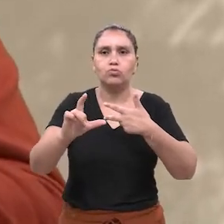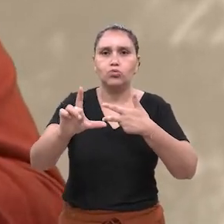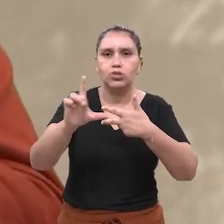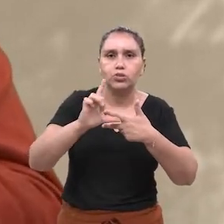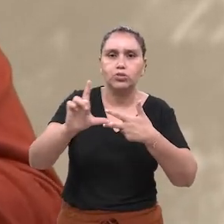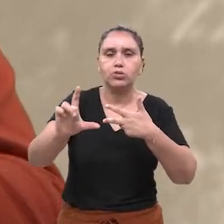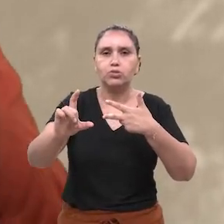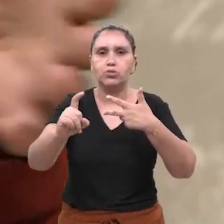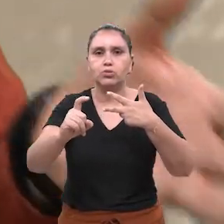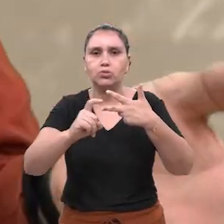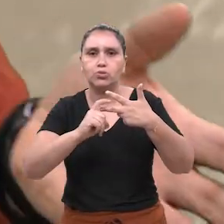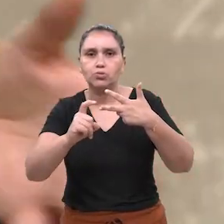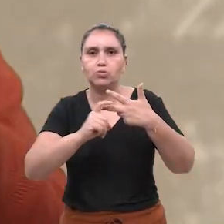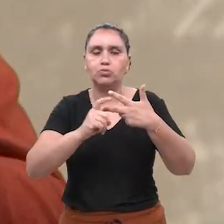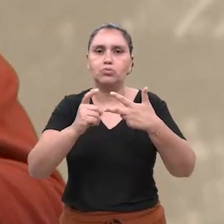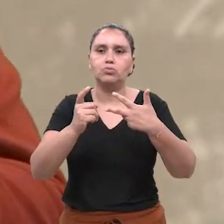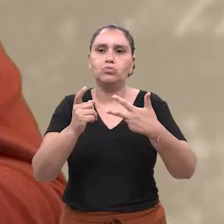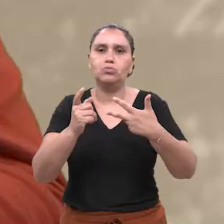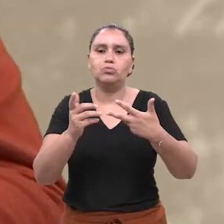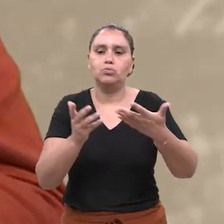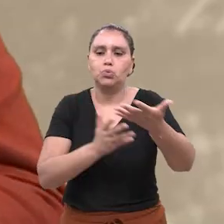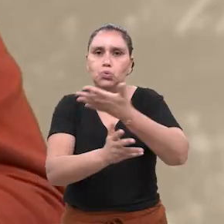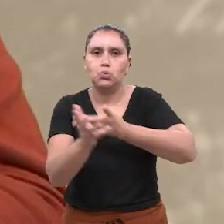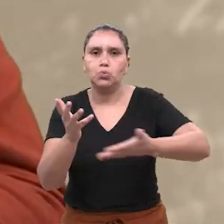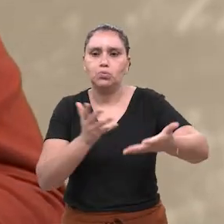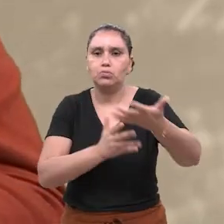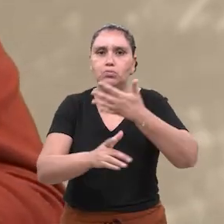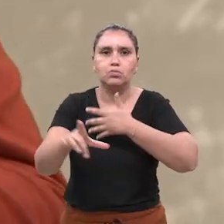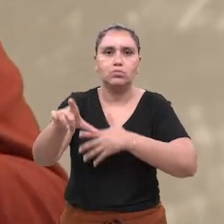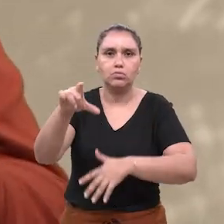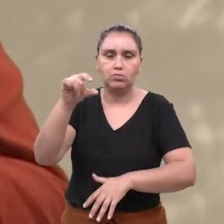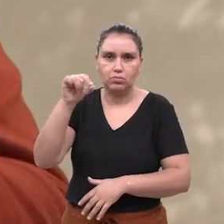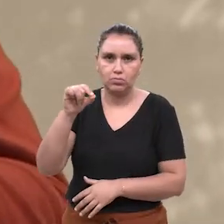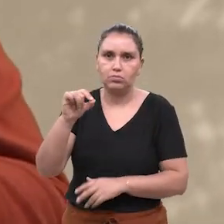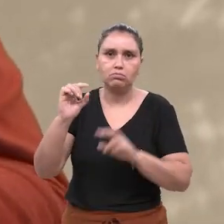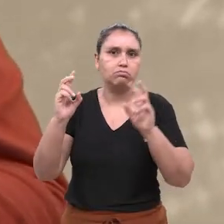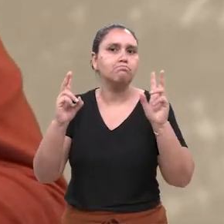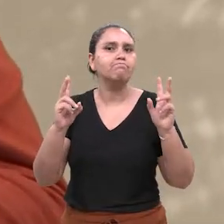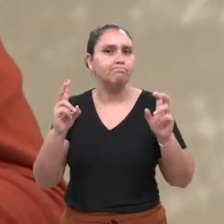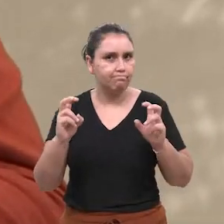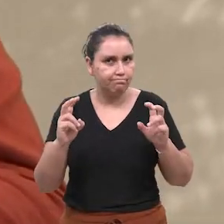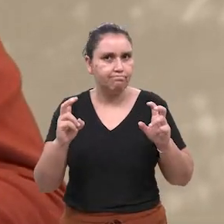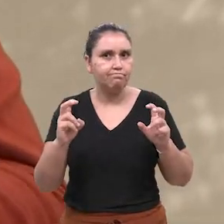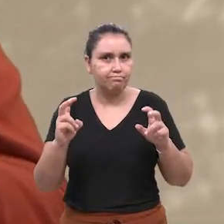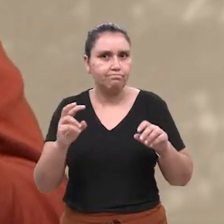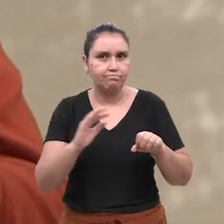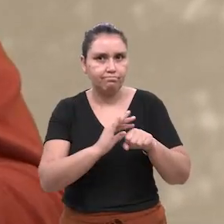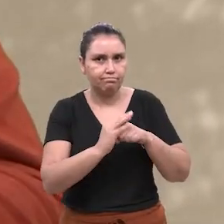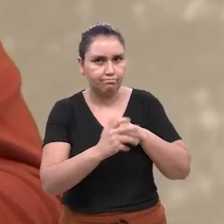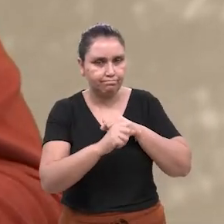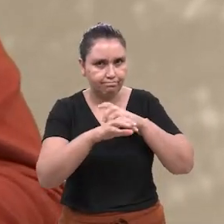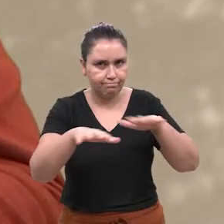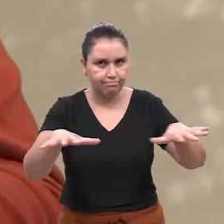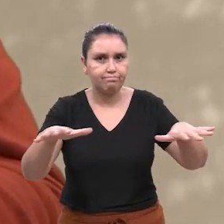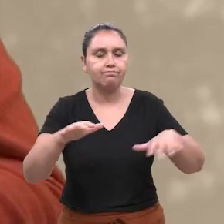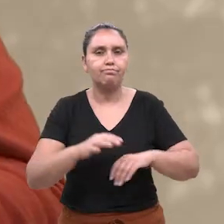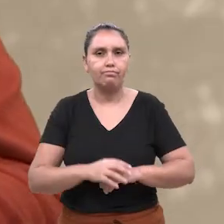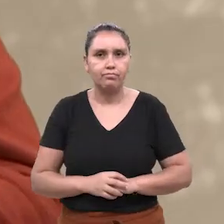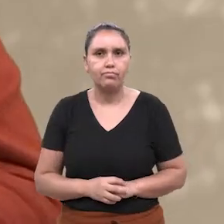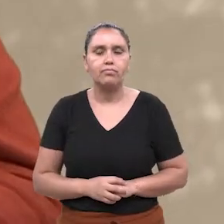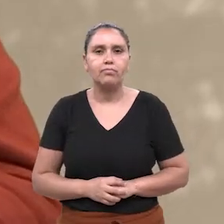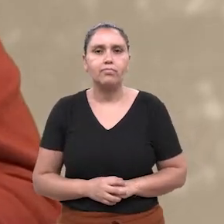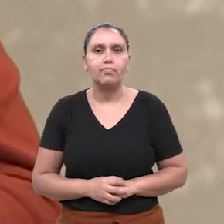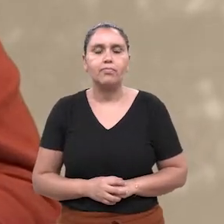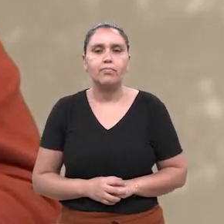o poder legislativo e o executivo tomaria decisões em referência à pandemia